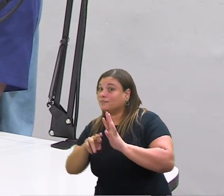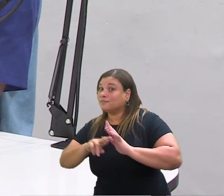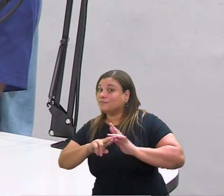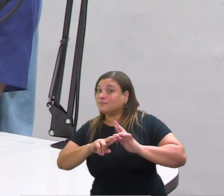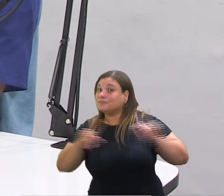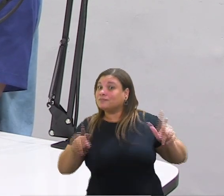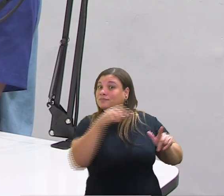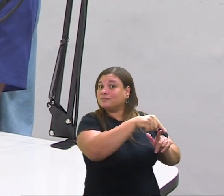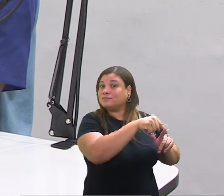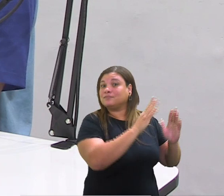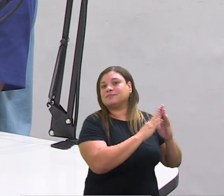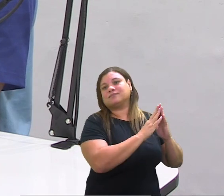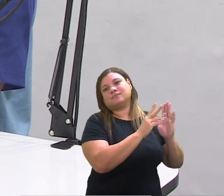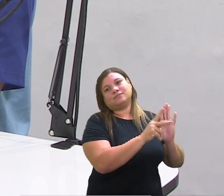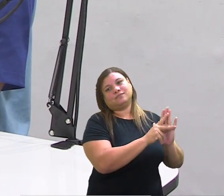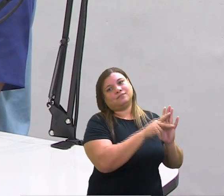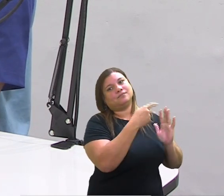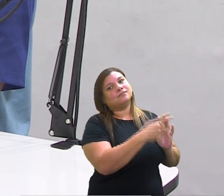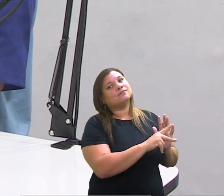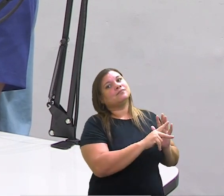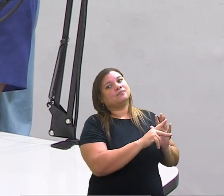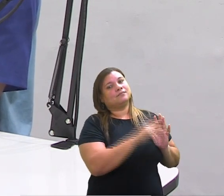desrespeitar o professor, né?